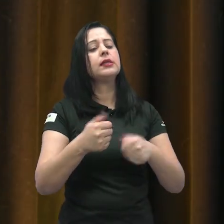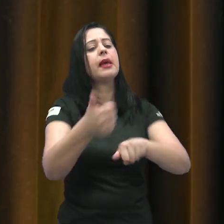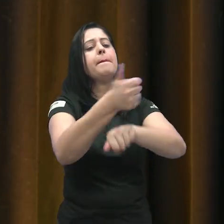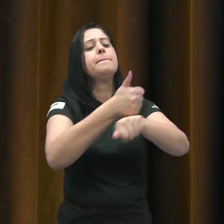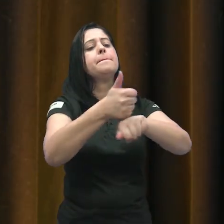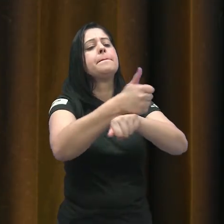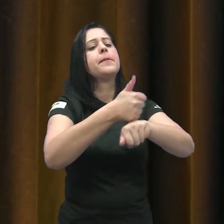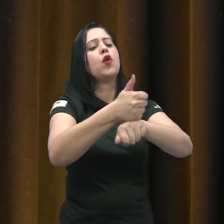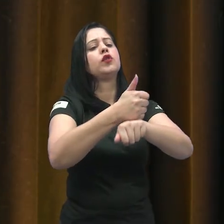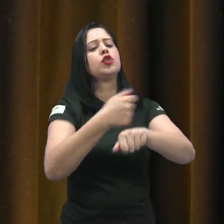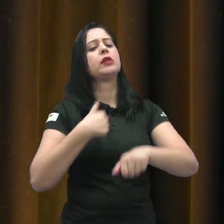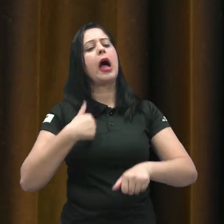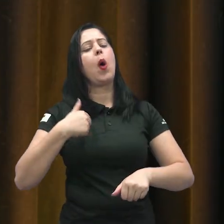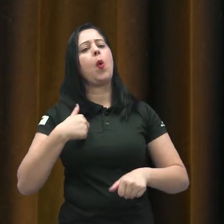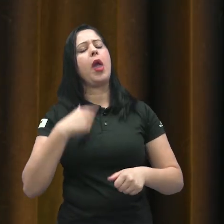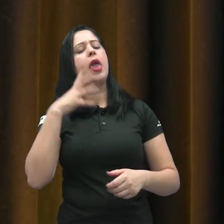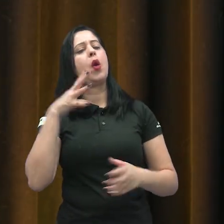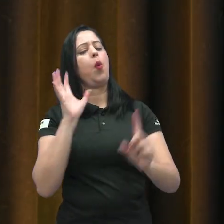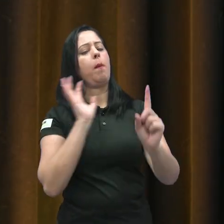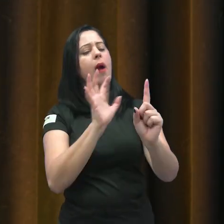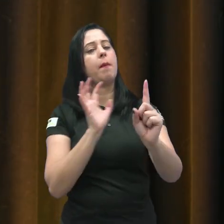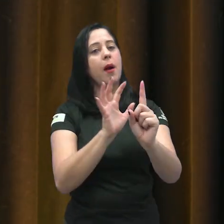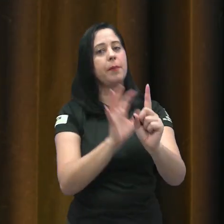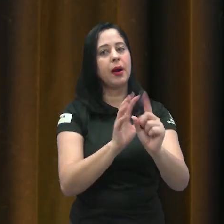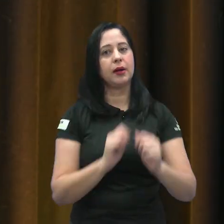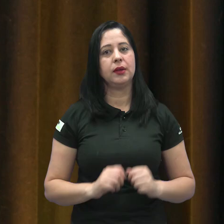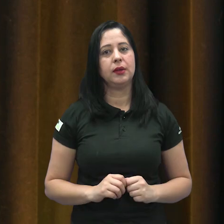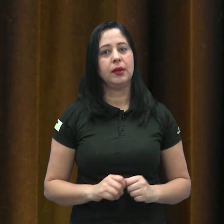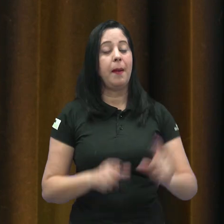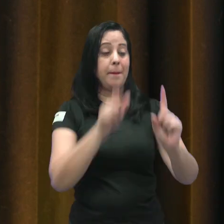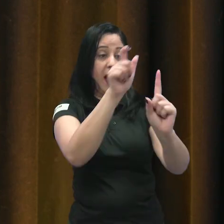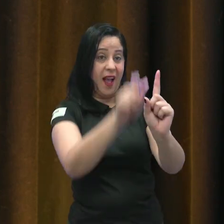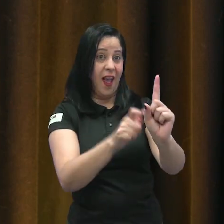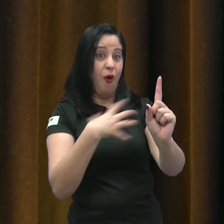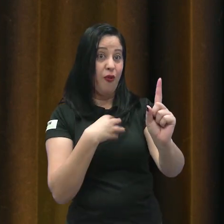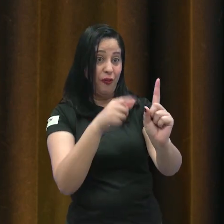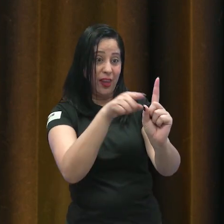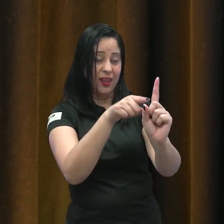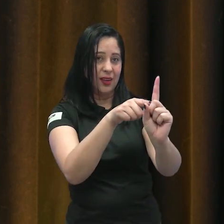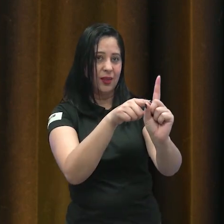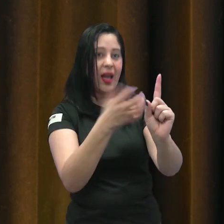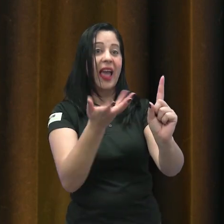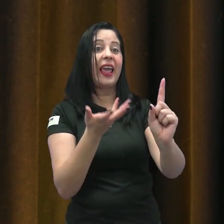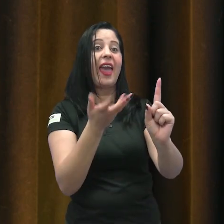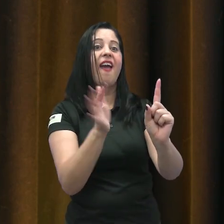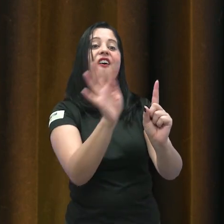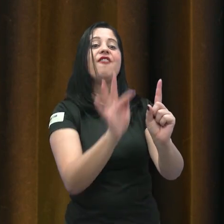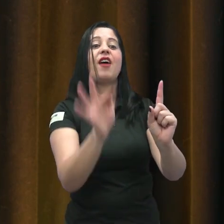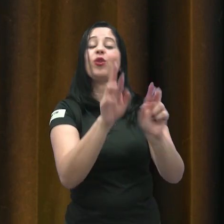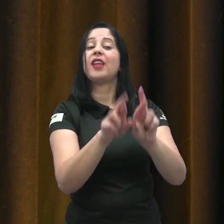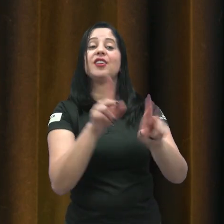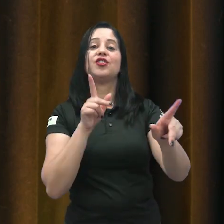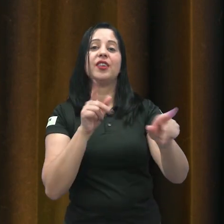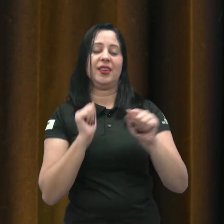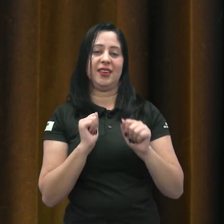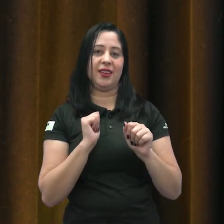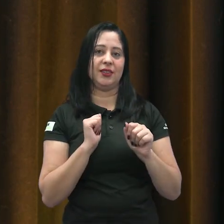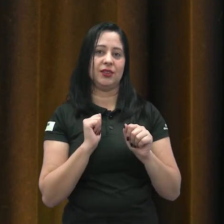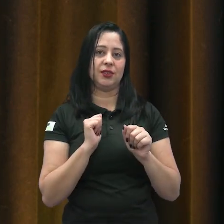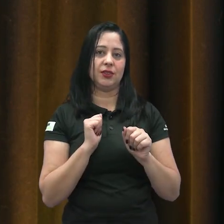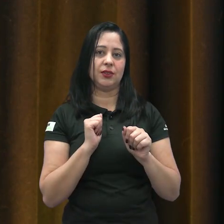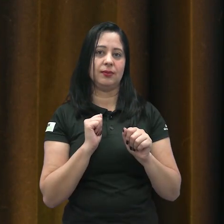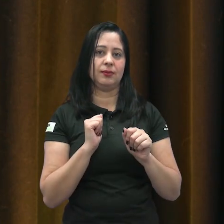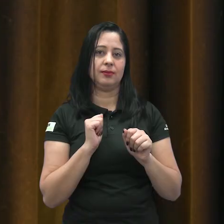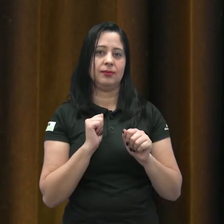dia, no consultório, você vê isso com muita frequência. E aí o filho vem e quer fazer uma faculdade diferente, quer fazer uma outra